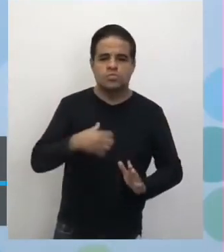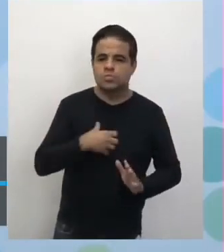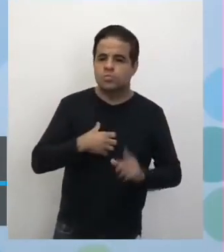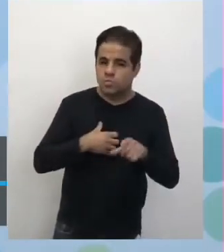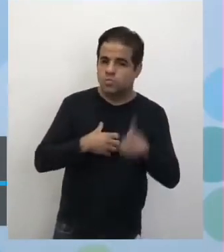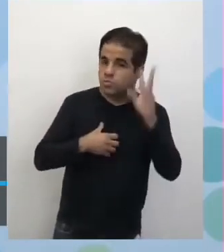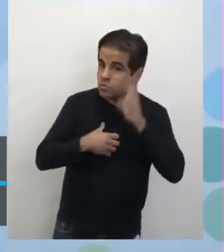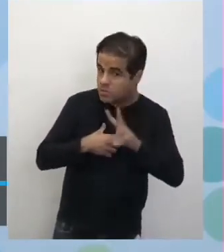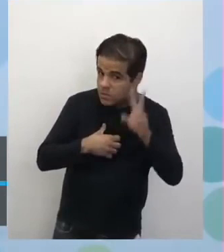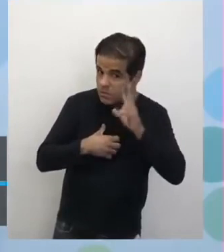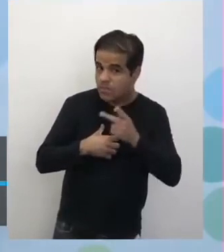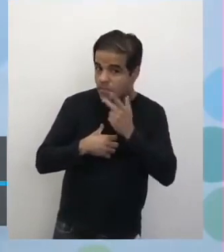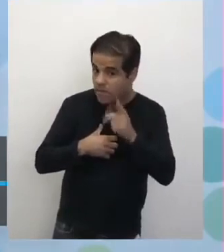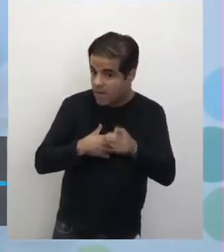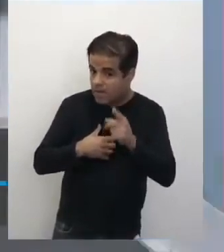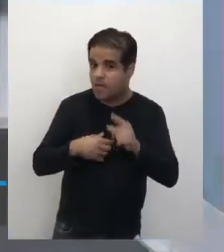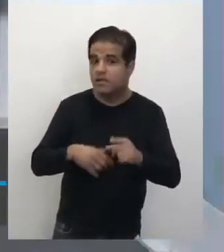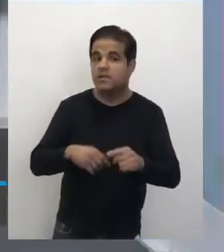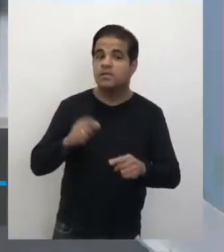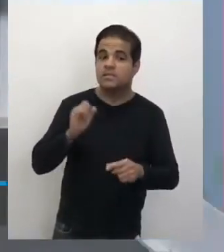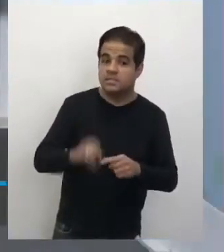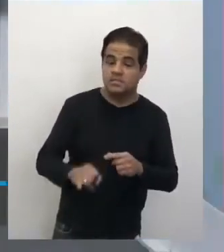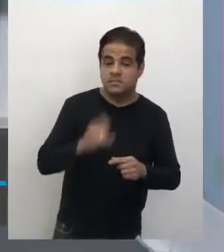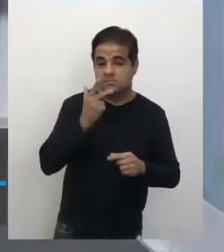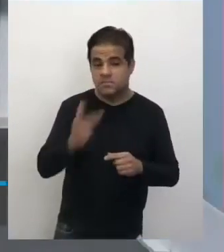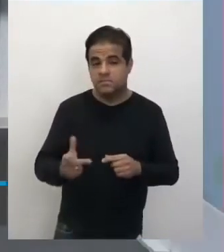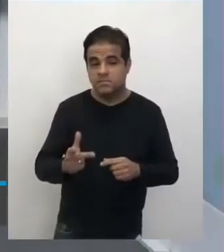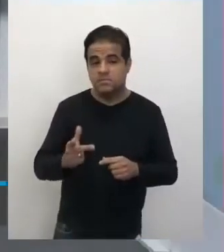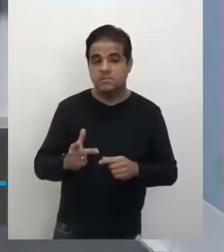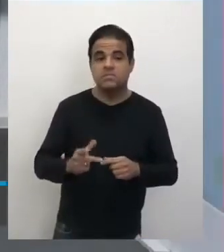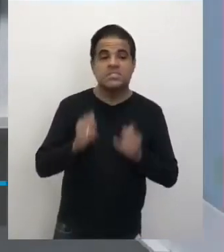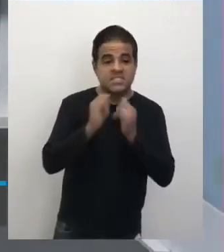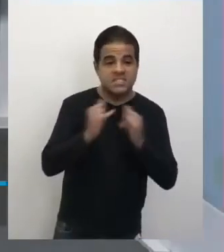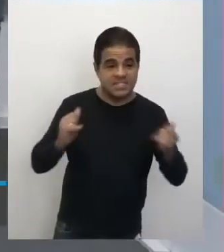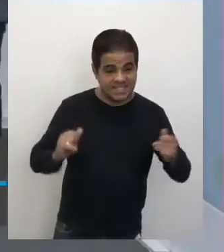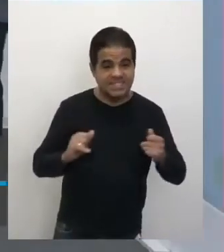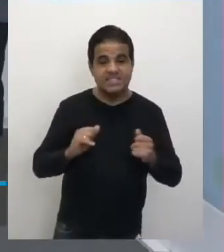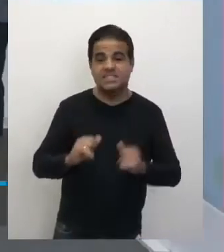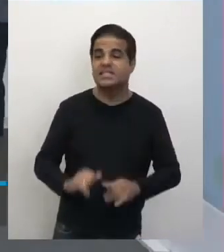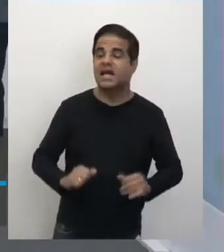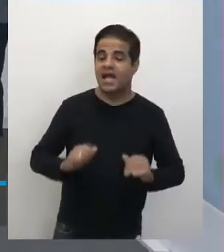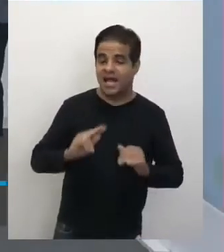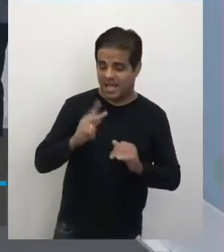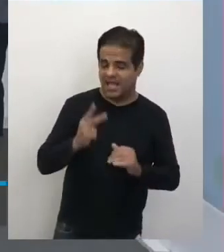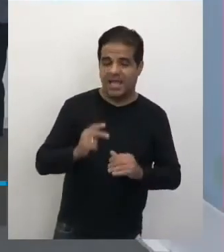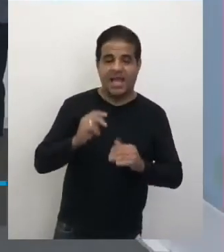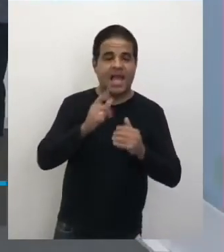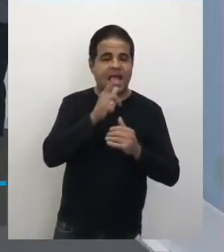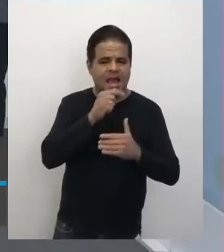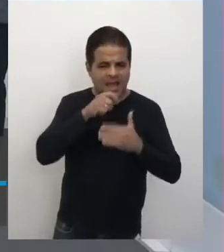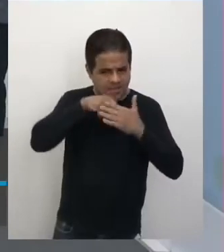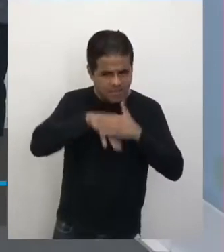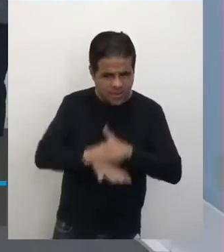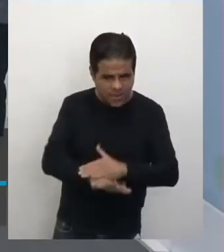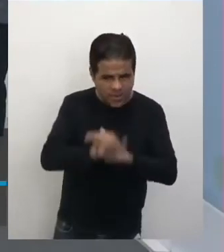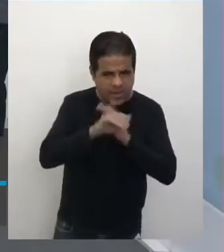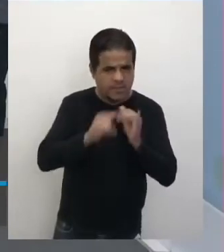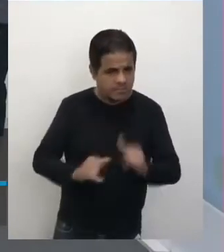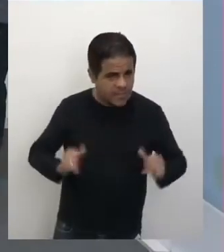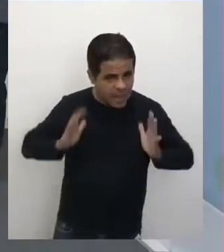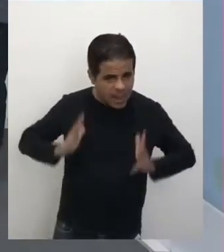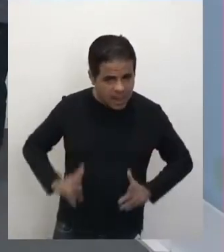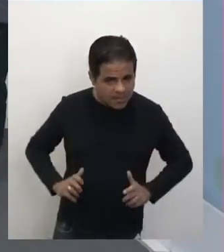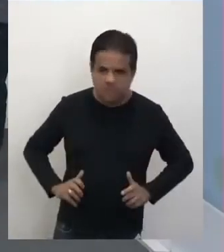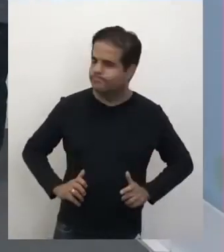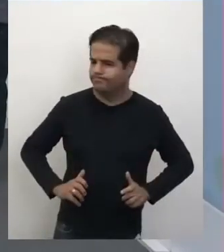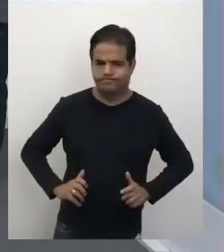Então, lembra que eu falei também, falar que a energia hidrelétrica ela é 100% limpa, não, ela não é, porque ela